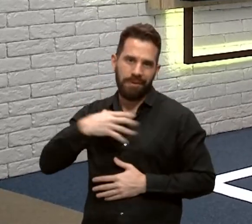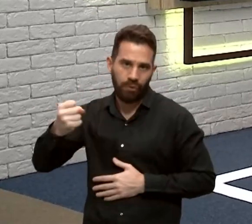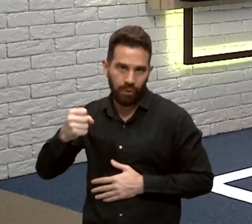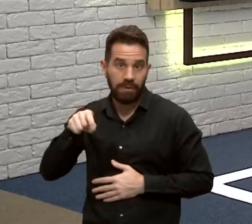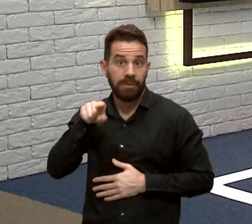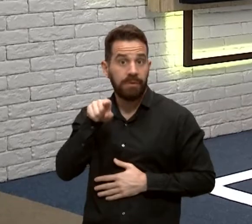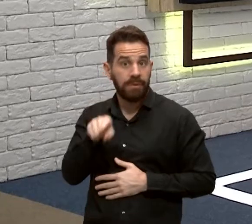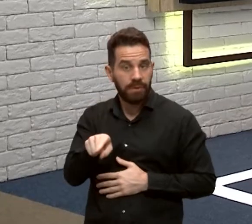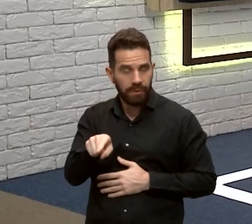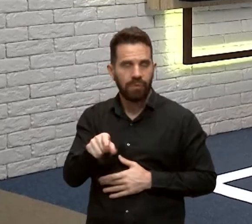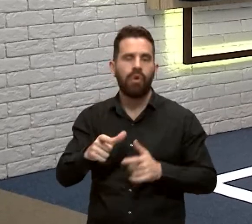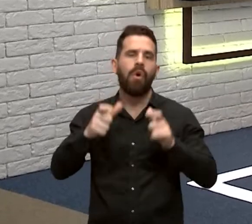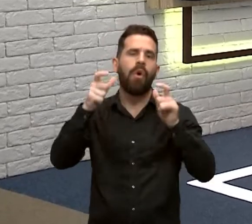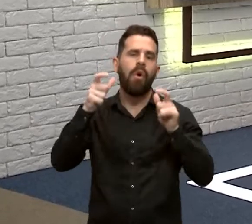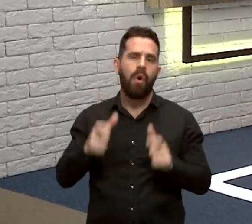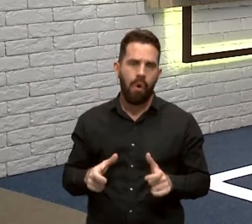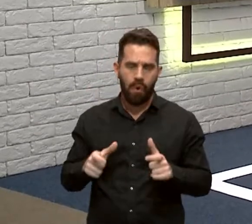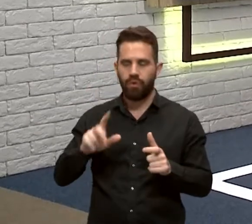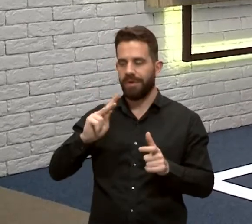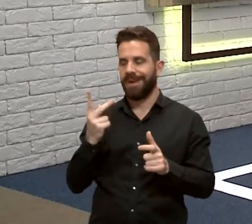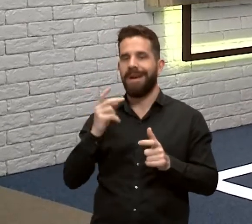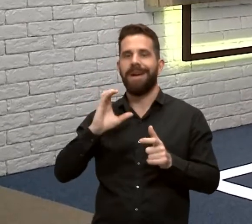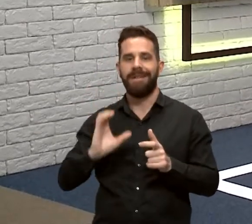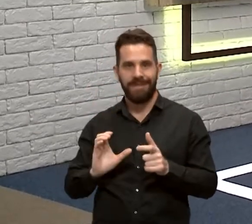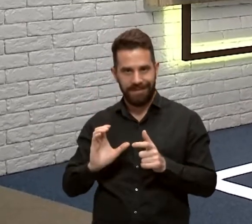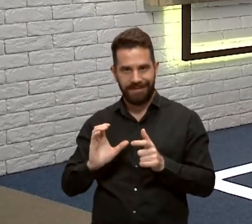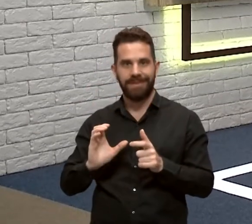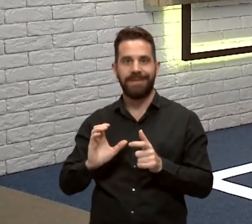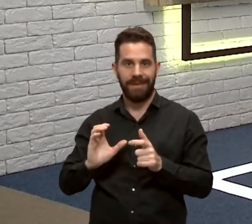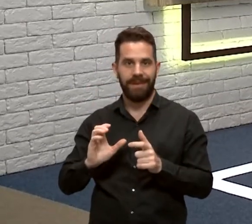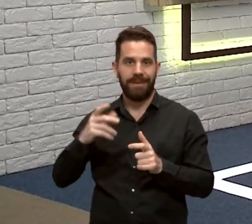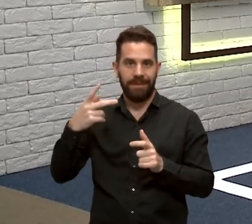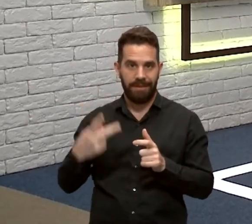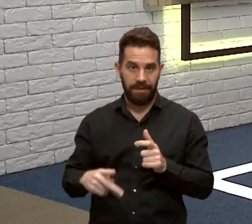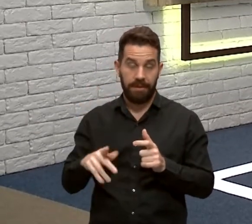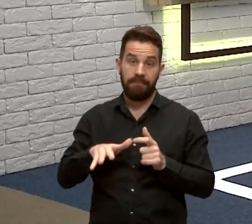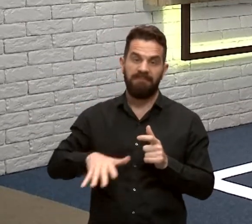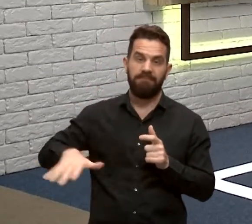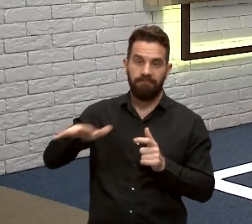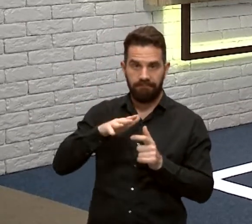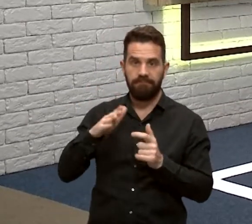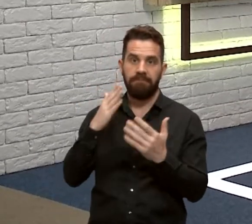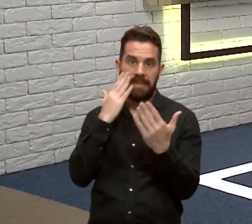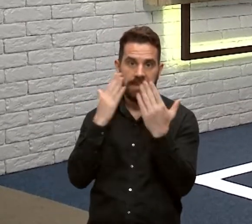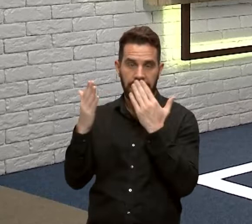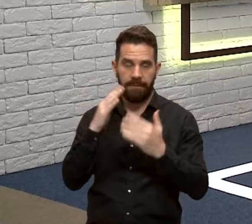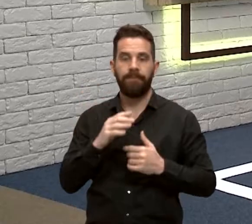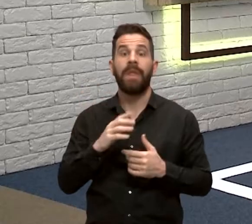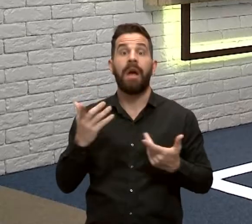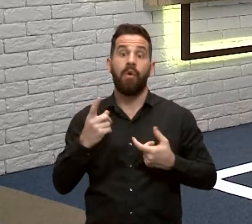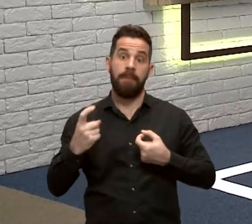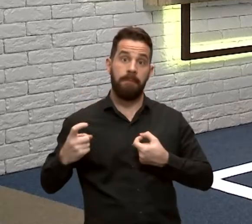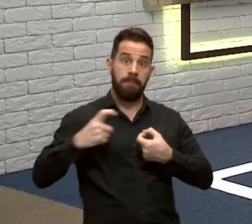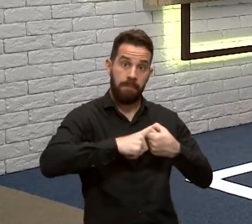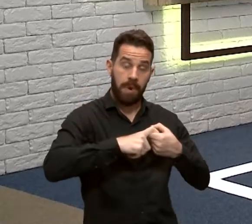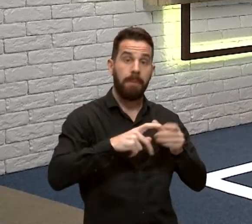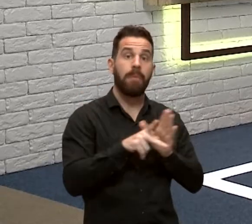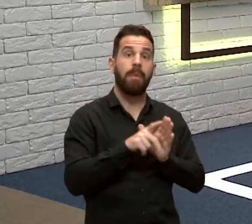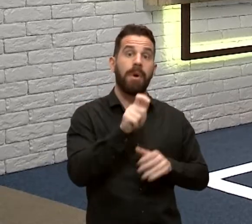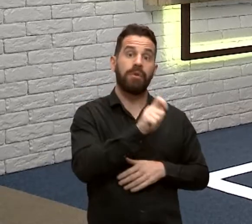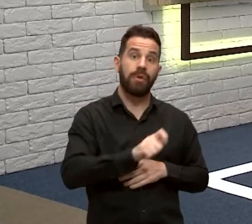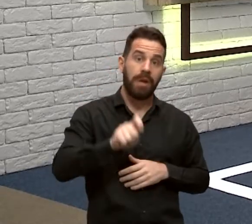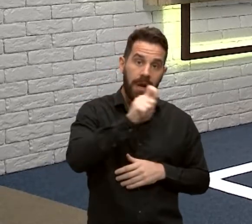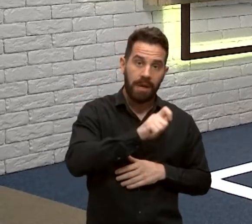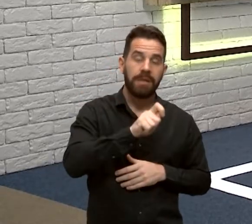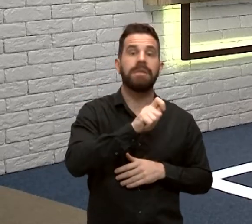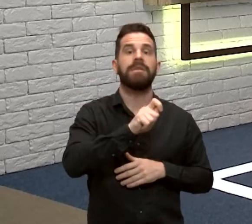de Psiquiatria do Hospital das Clínicas da UFG. Atualmente é membro associada da Associação Brasileira de